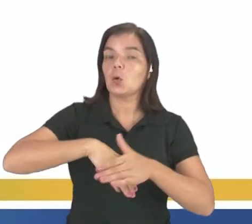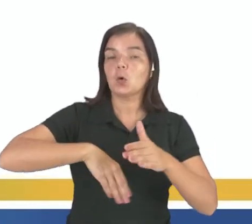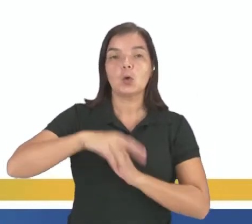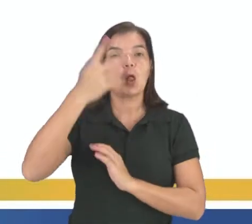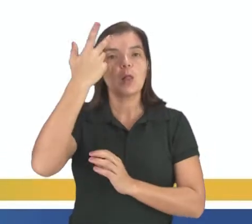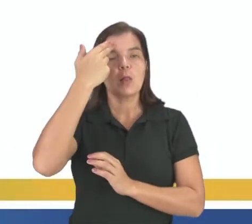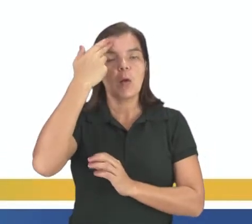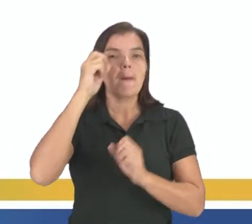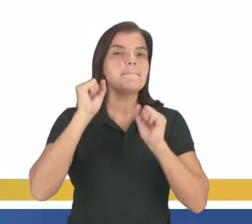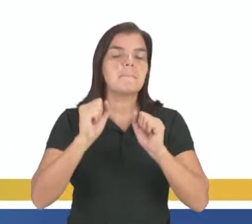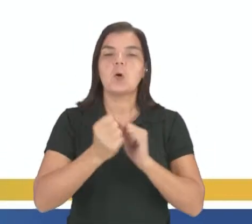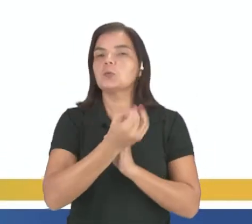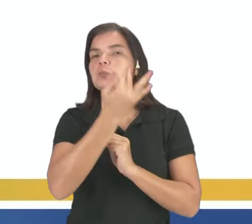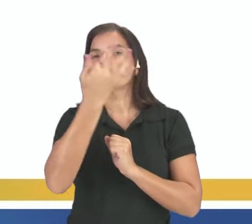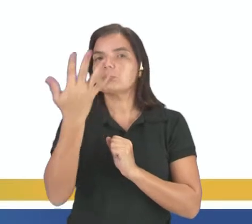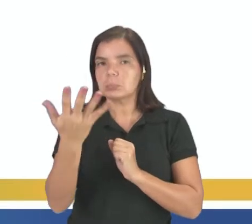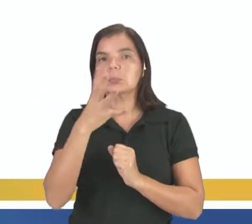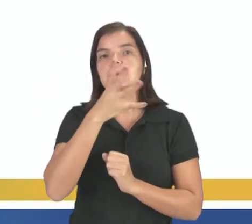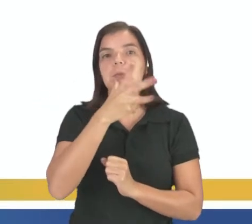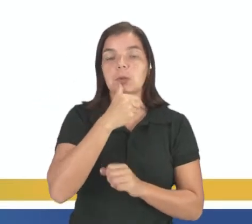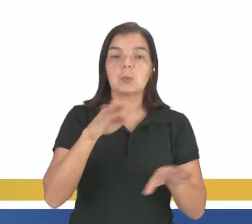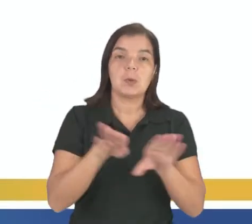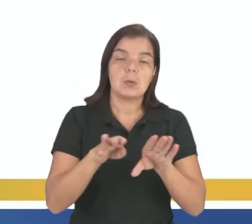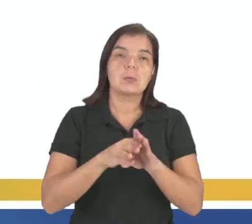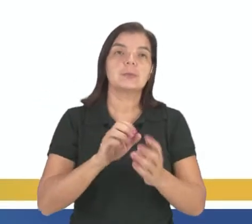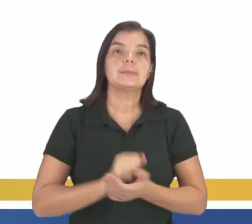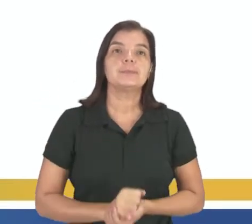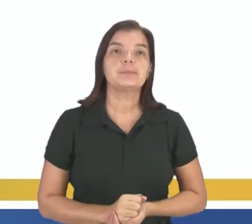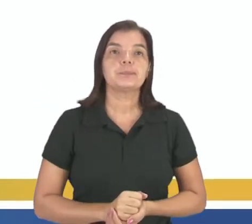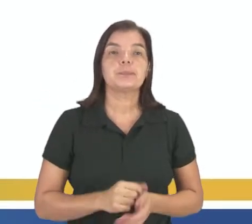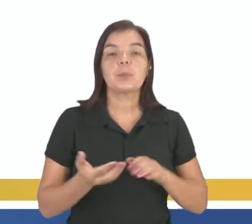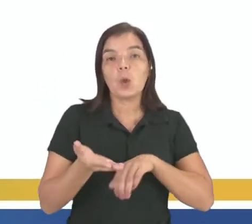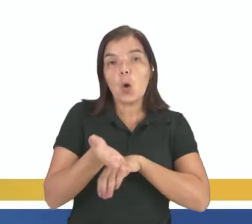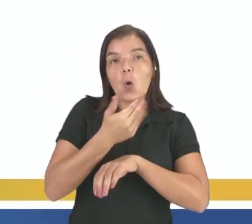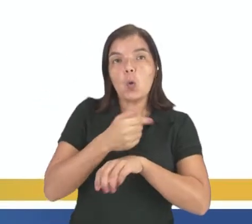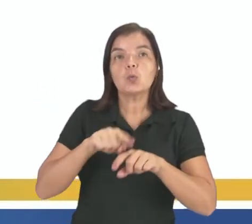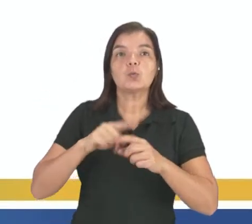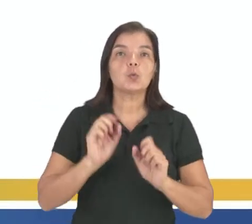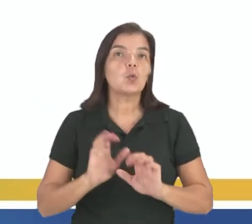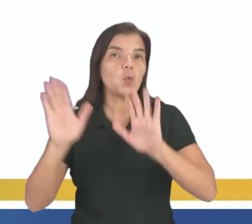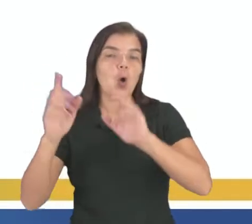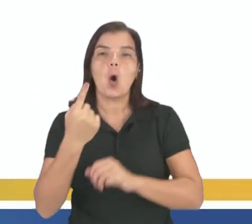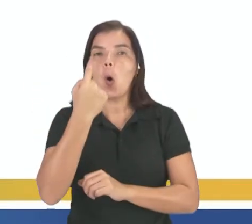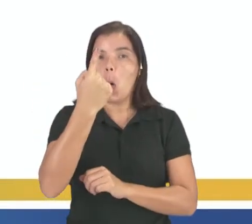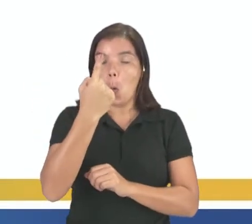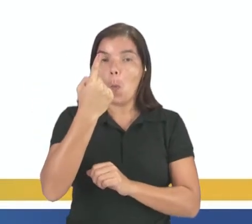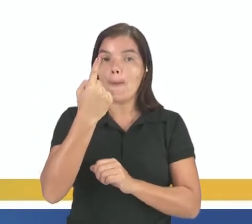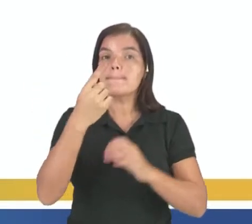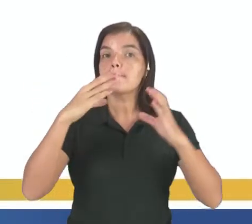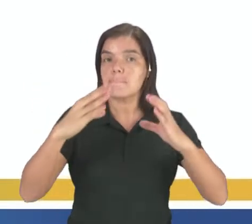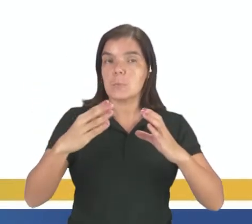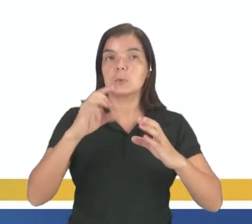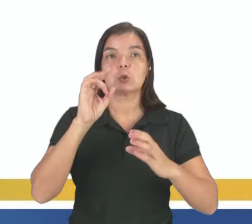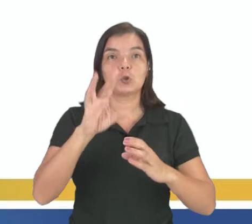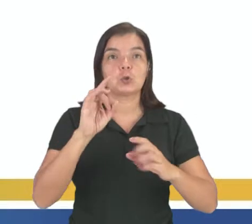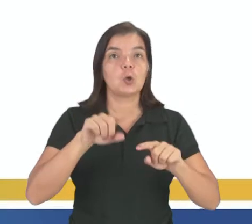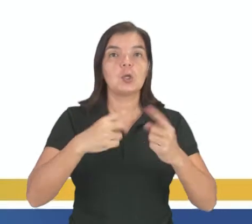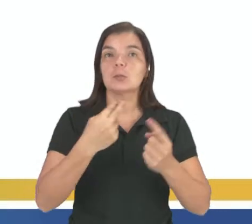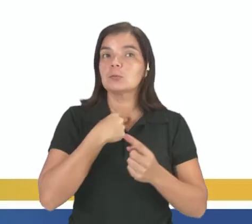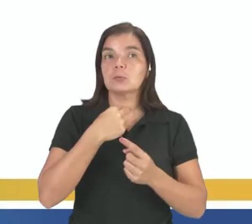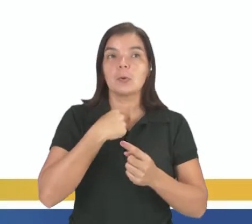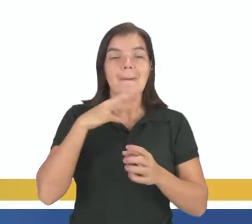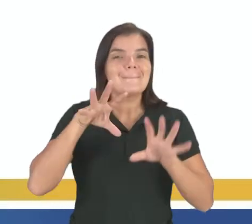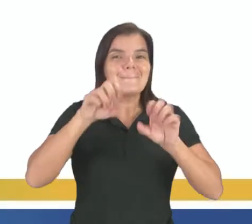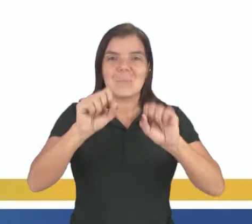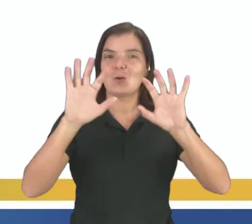linha comum e ele pode ficar quanto tempo quiser tá recupera o goleiro é permitido a pena um recuo de bola para o goleiro e ele não